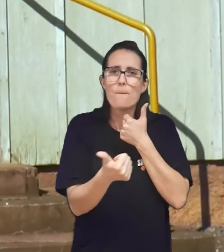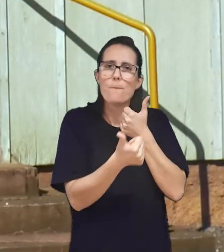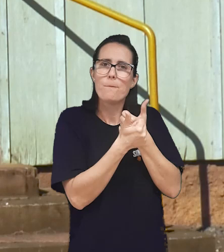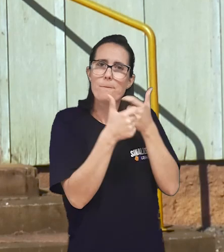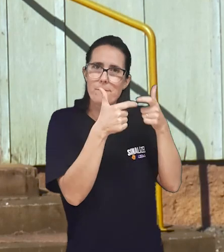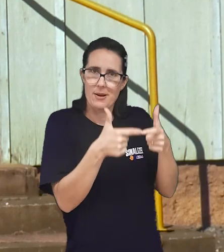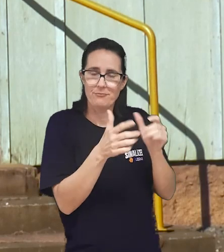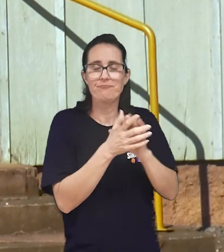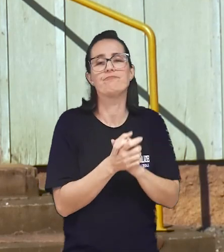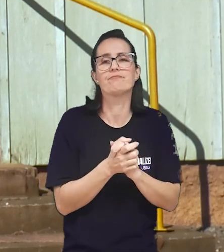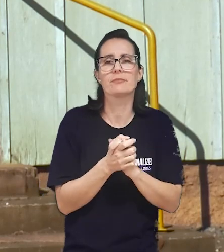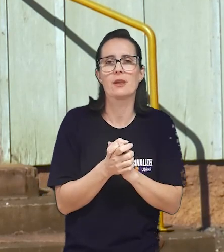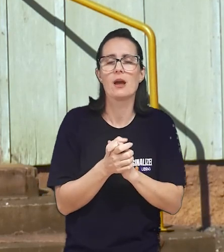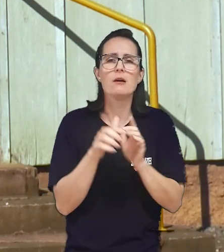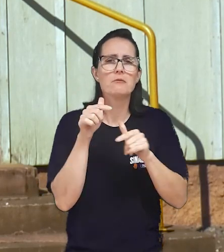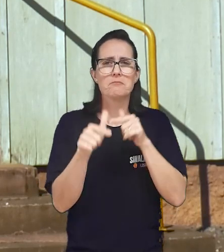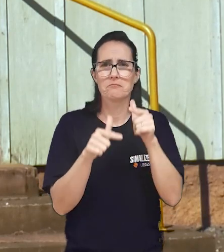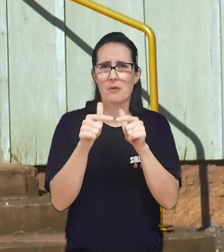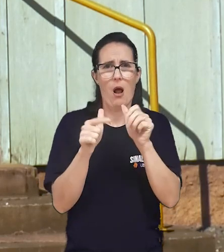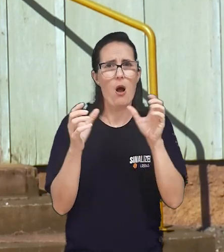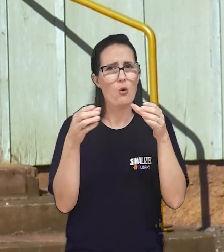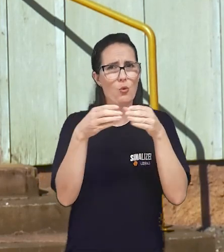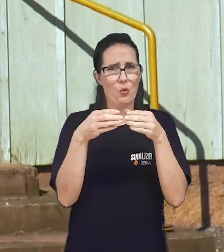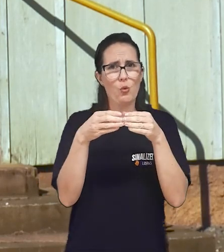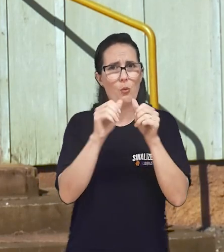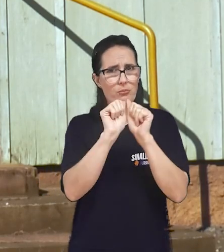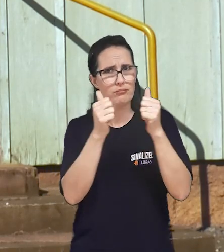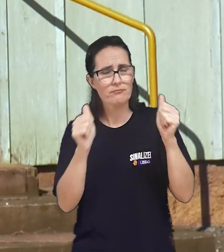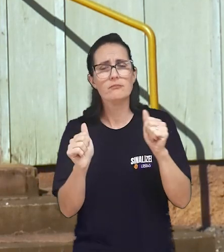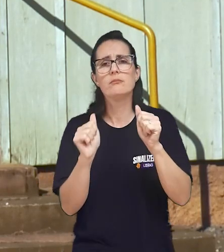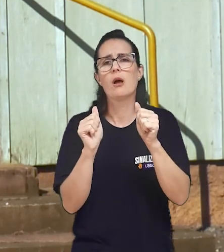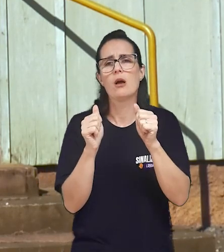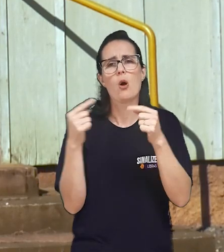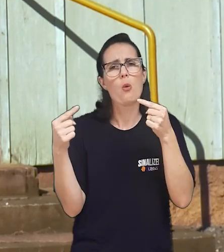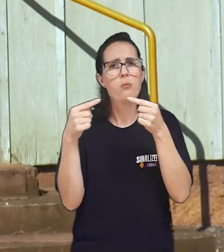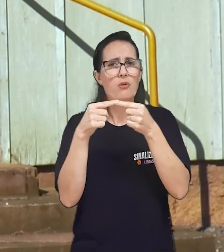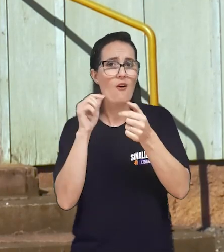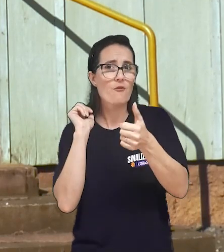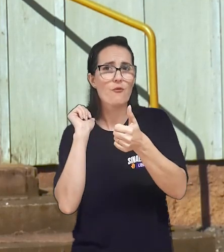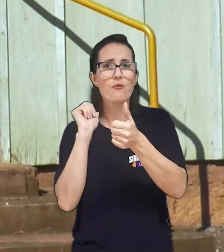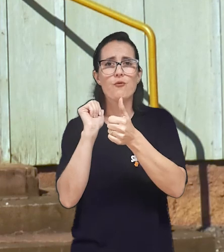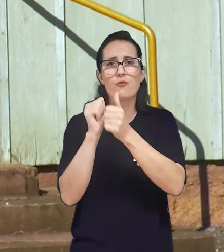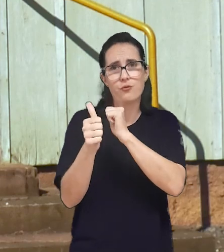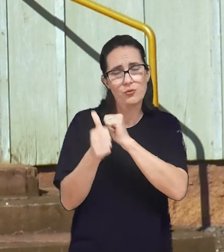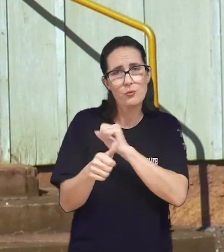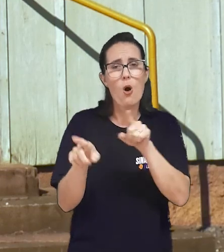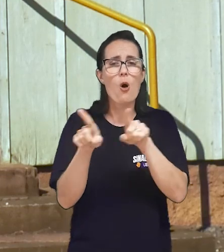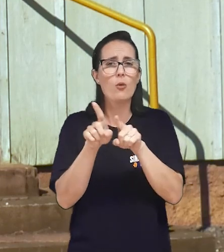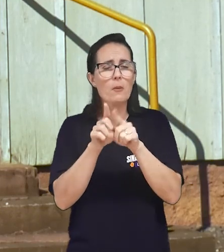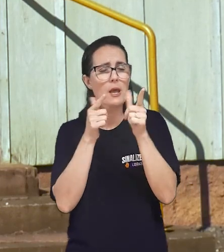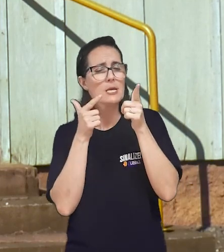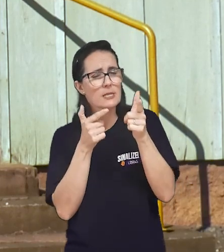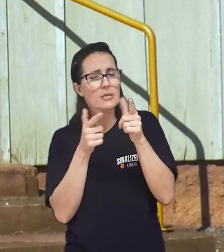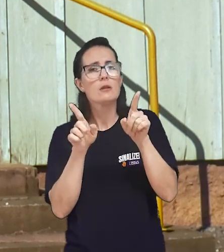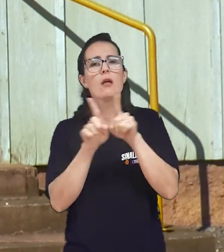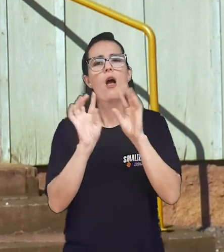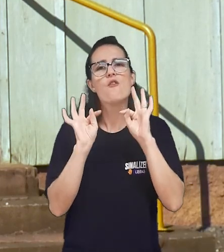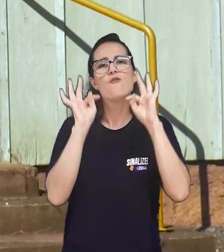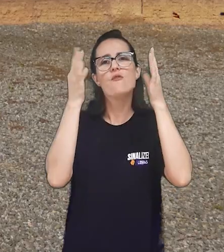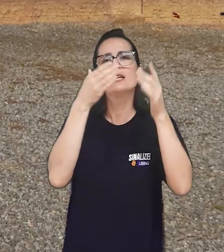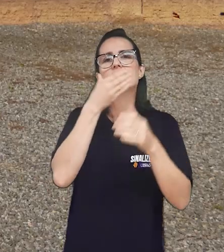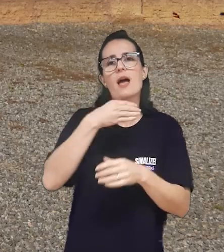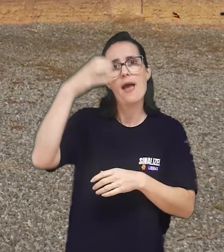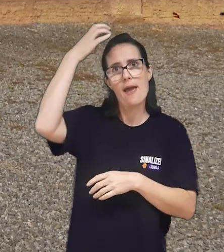atividades iniciais da sociedade baseavam-se no futebol e na prática do tiro, além, é claro, das festas de rei e